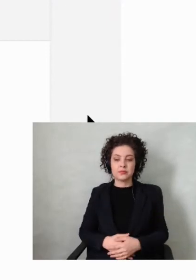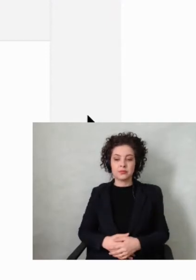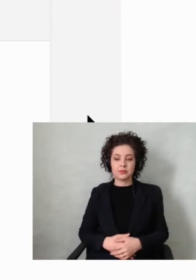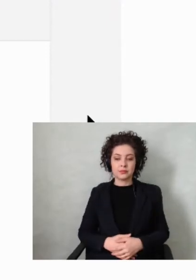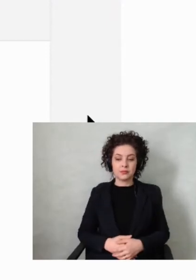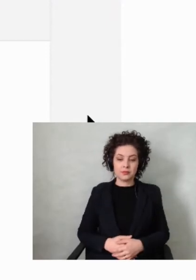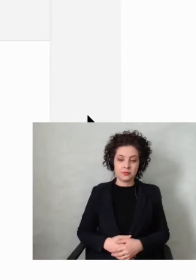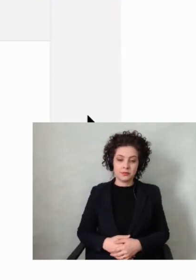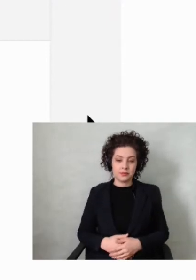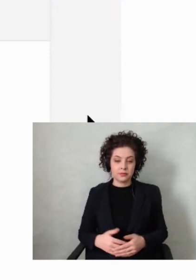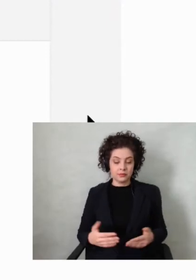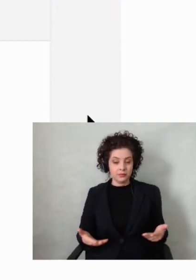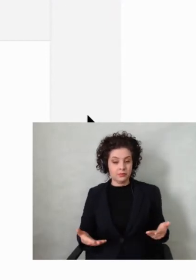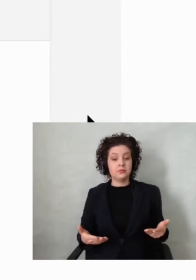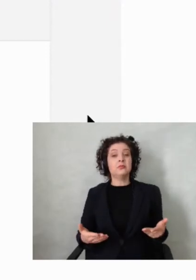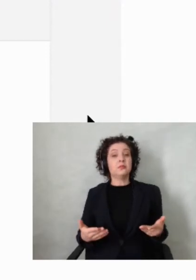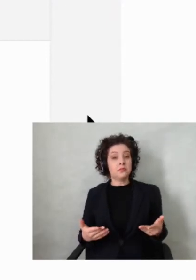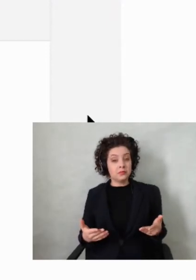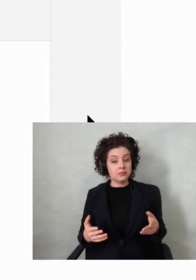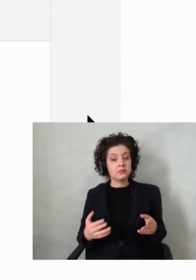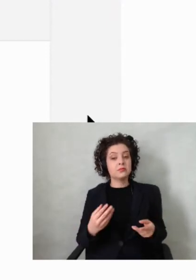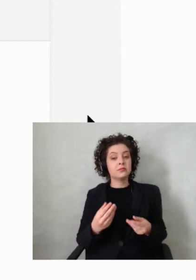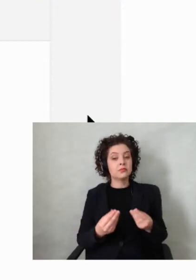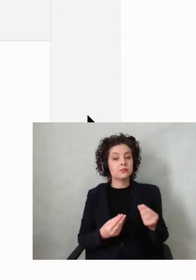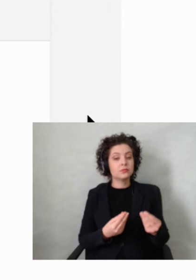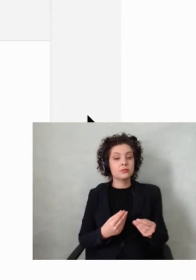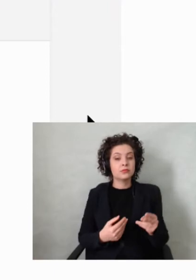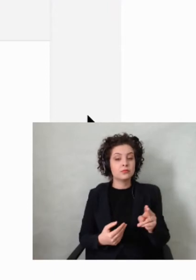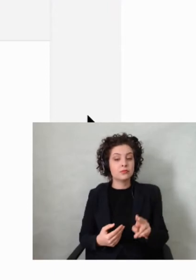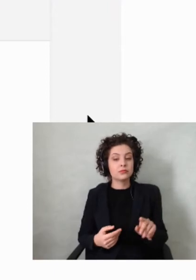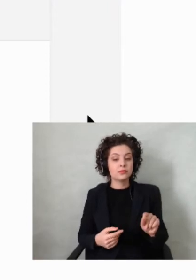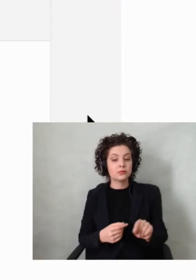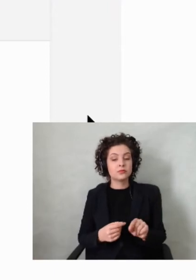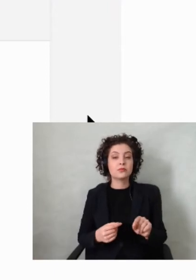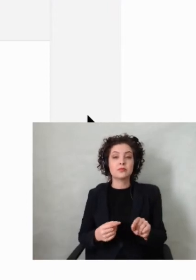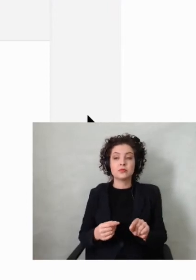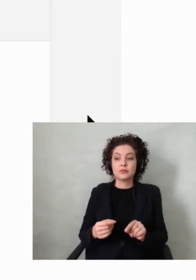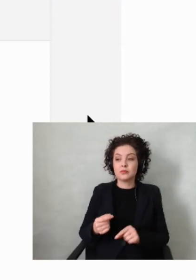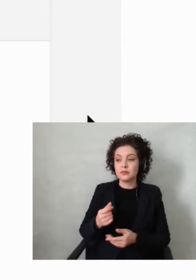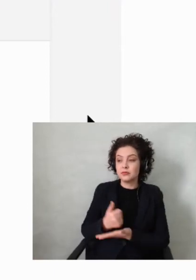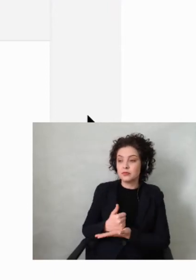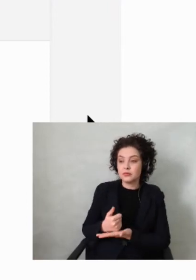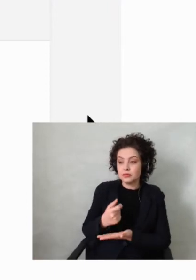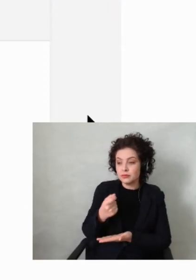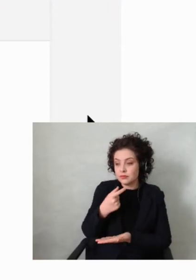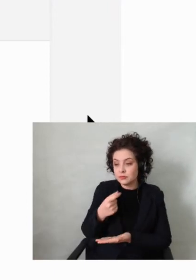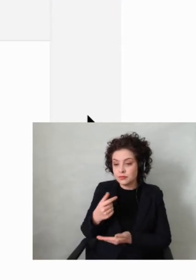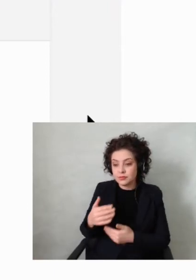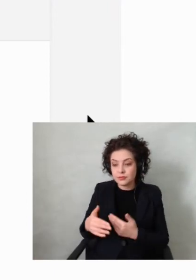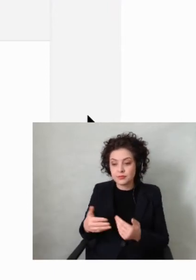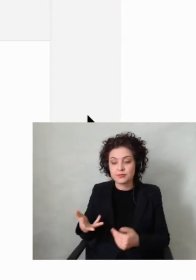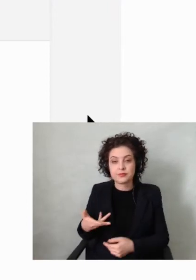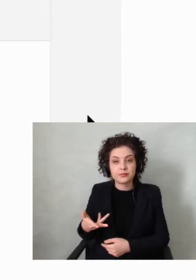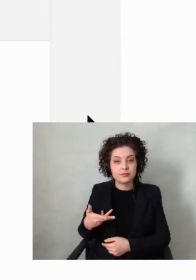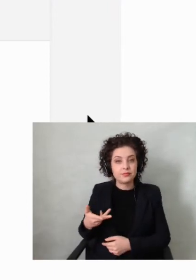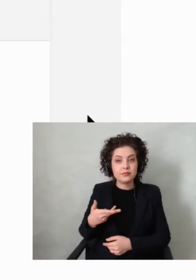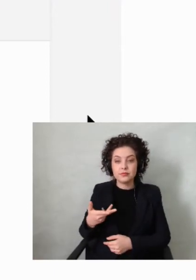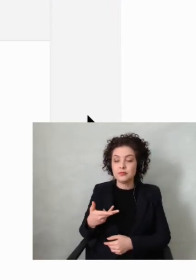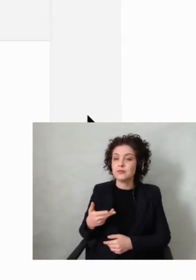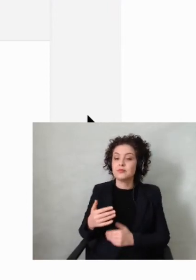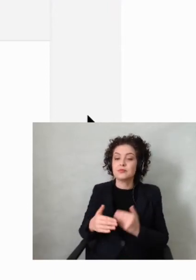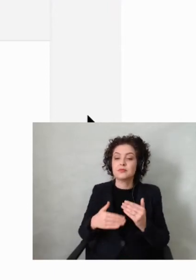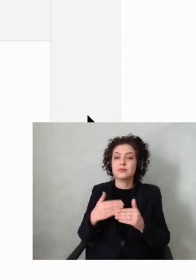a necessária utilização de antimicrobianos para apressar o desenvolvimento de fontes proteicas, como se faz